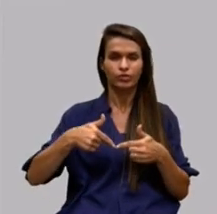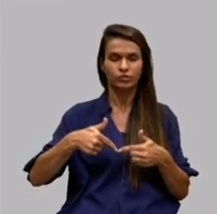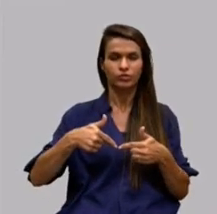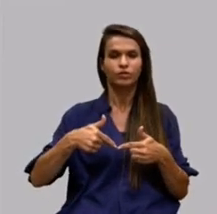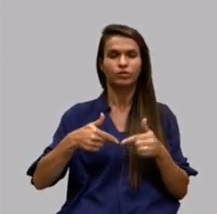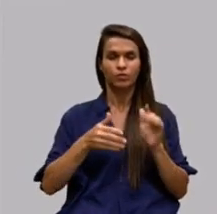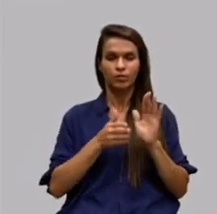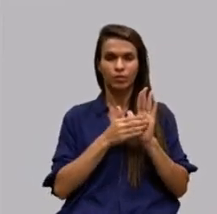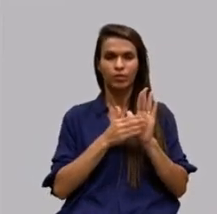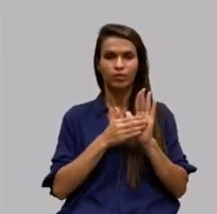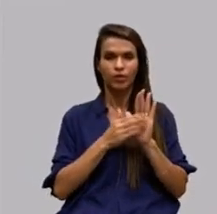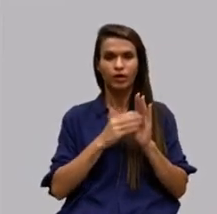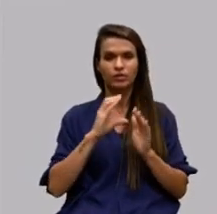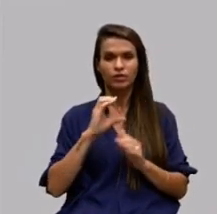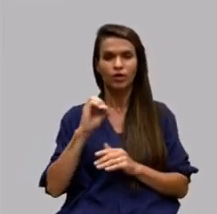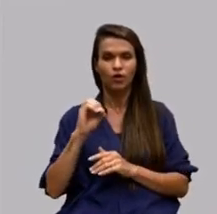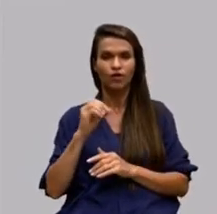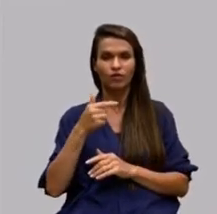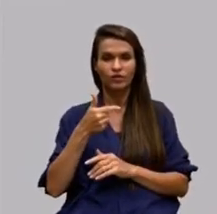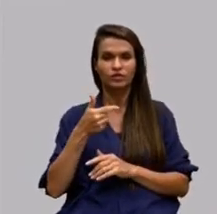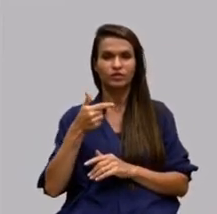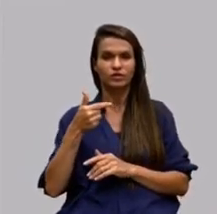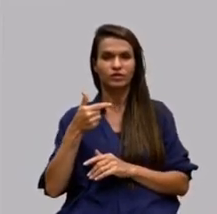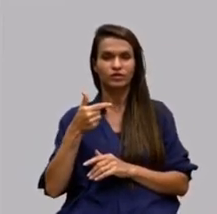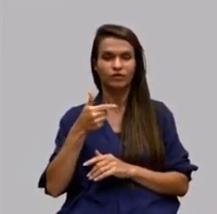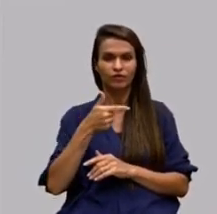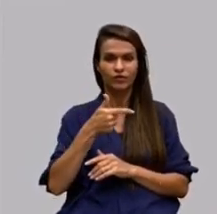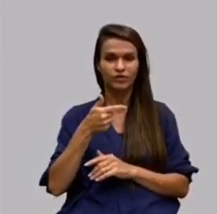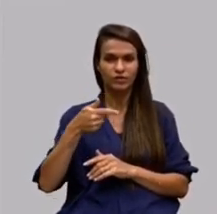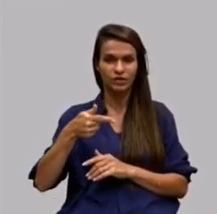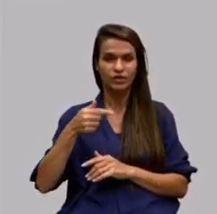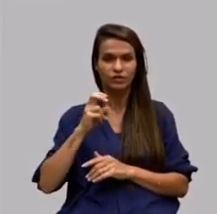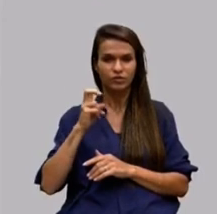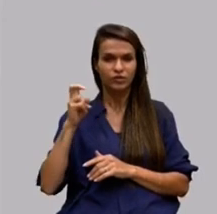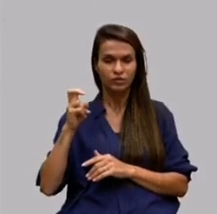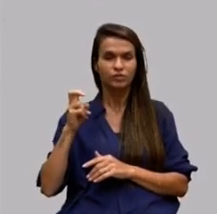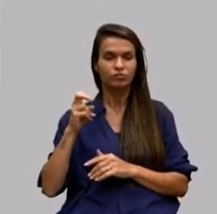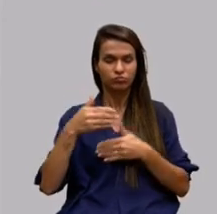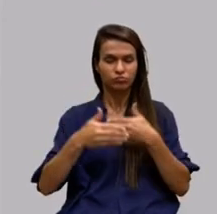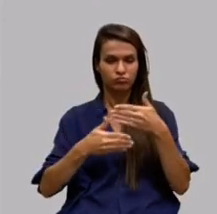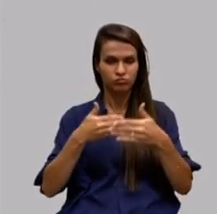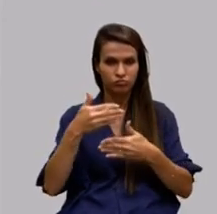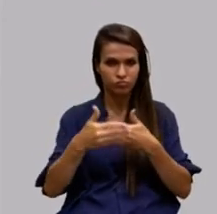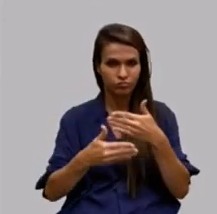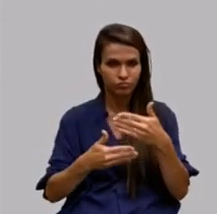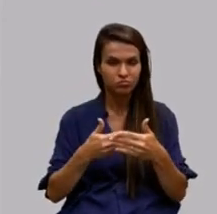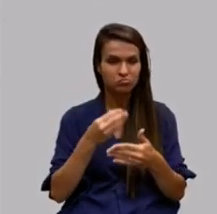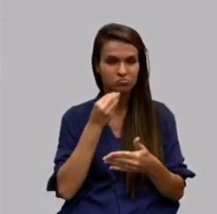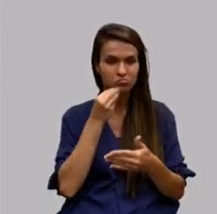Propôs a ACO 2755, que está em andamento nesse momento no